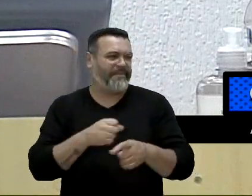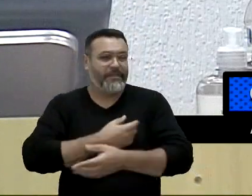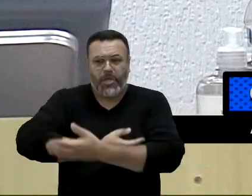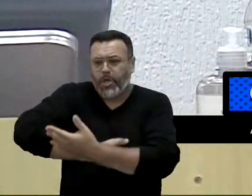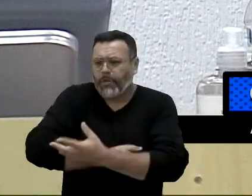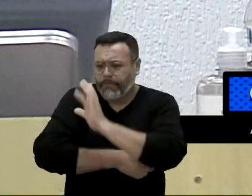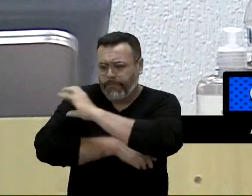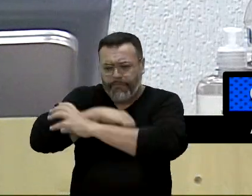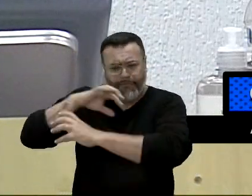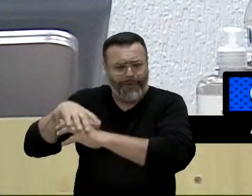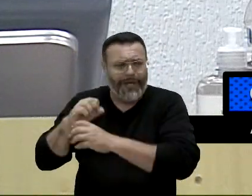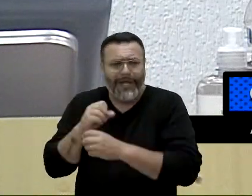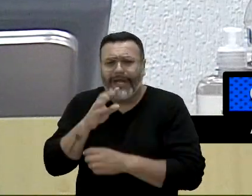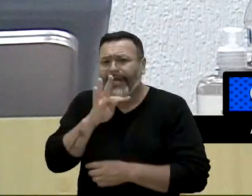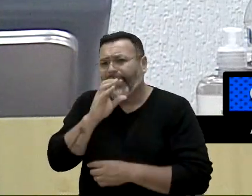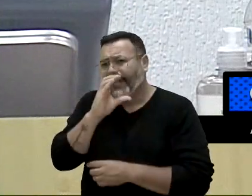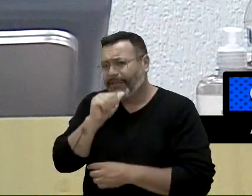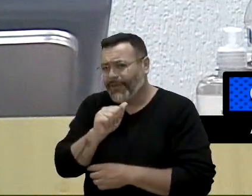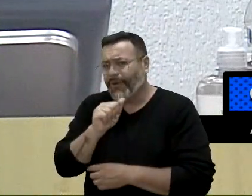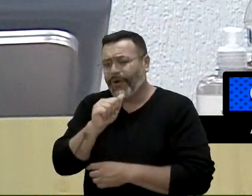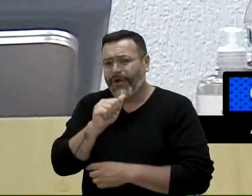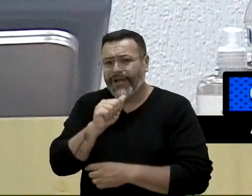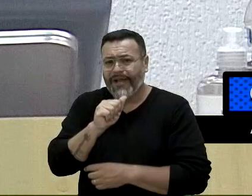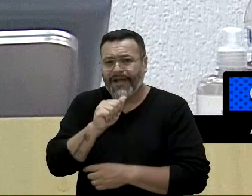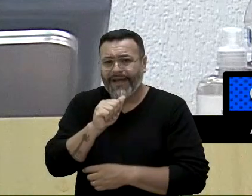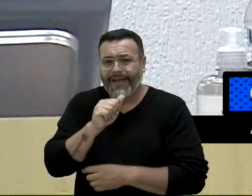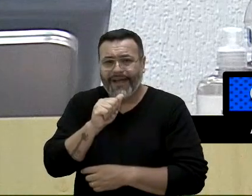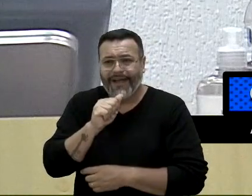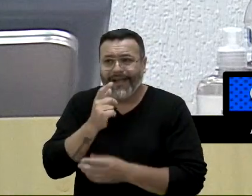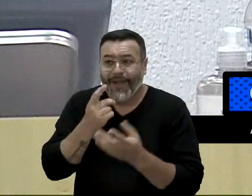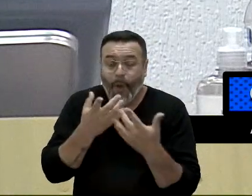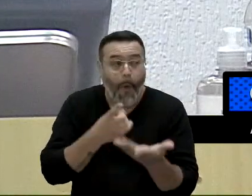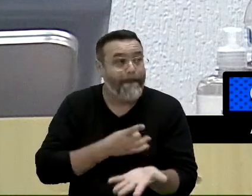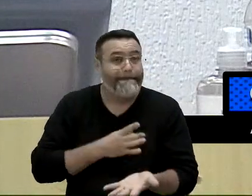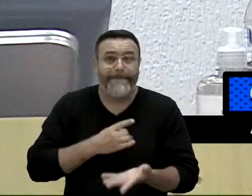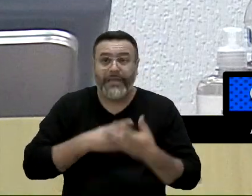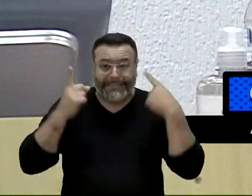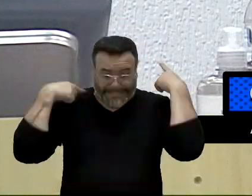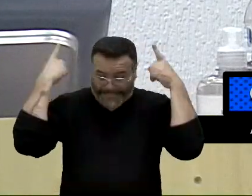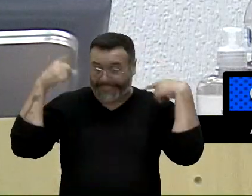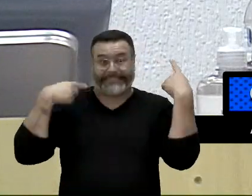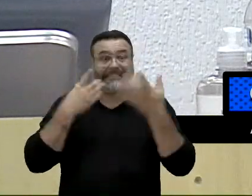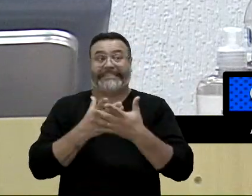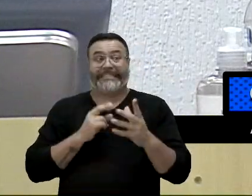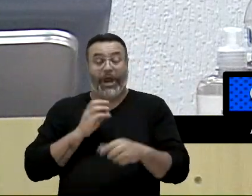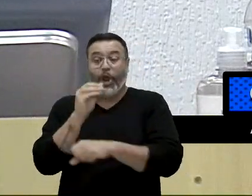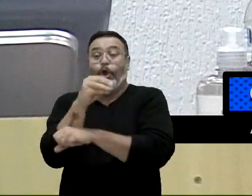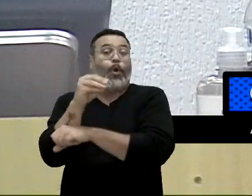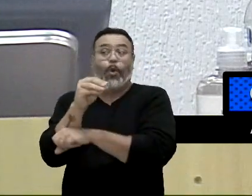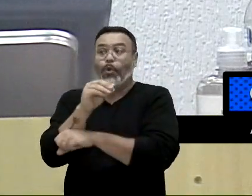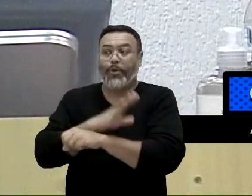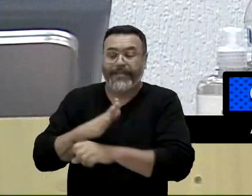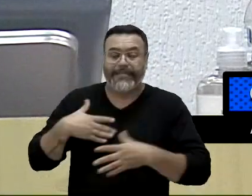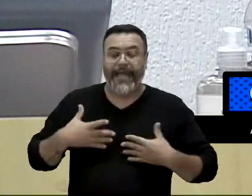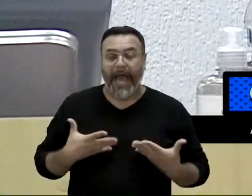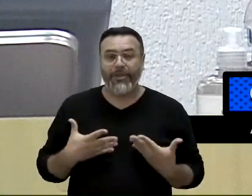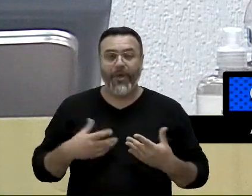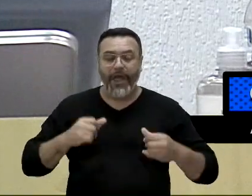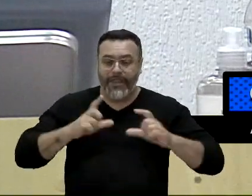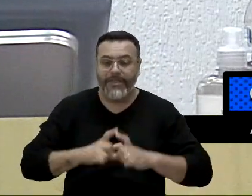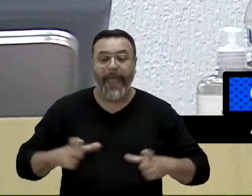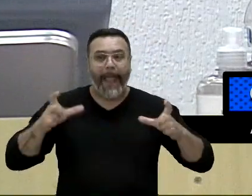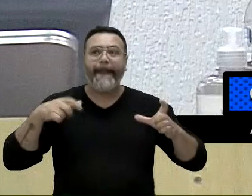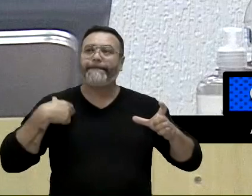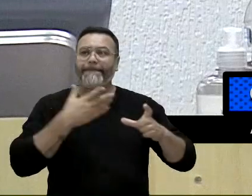nela no vento quente, de medo dela gripar. A gente é enlouquecida. E eu tô nessa fase enlouquecida. Quando a Leise chegou e começou a